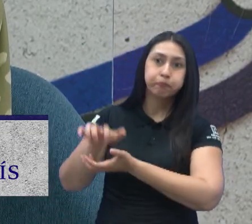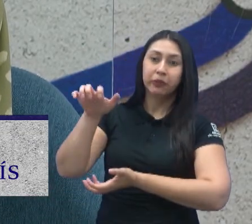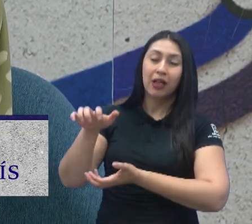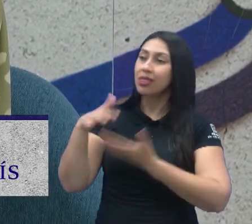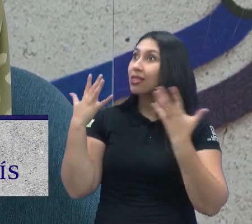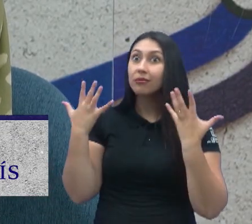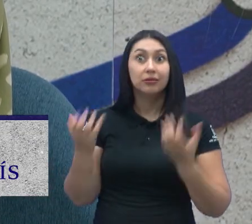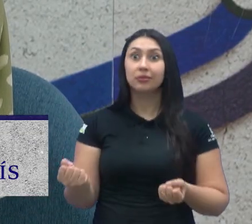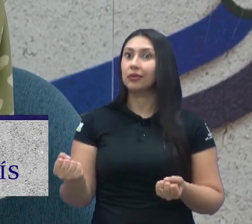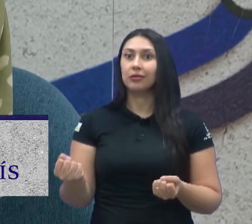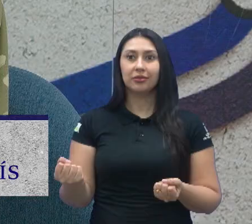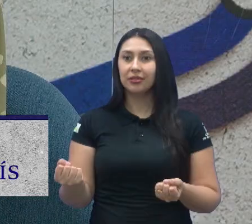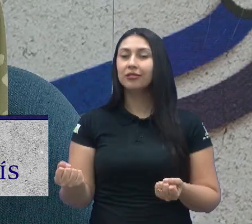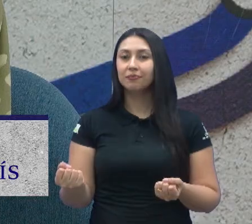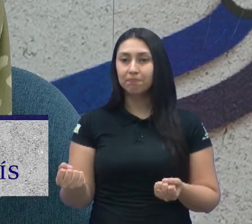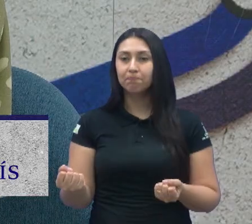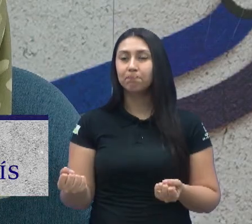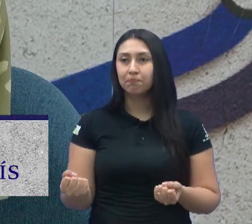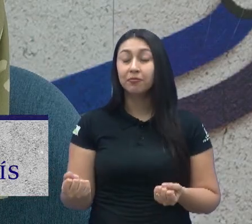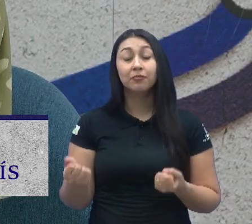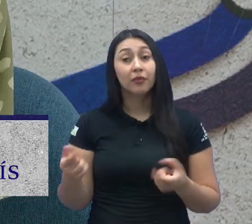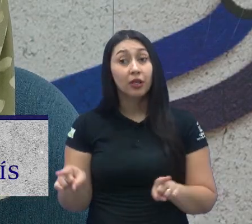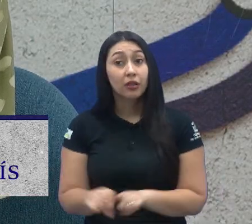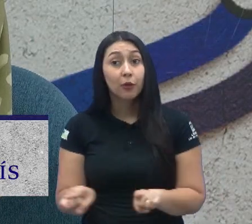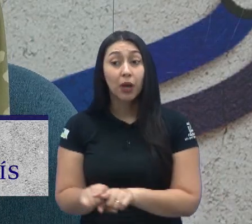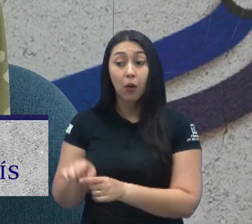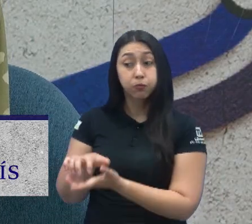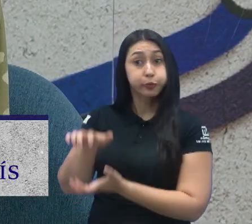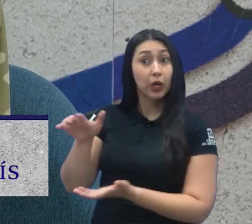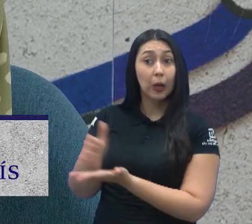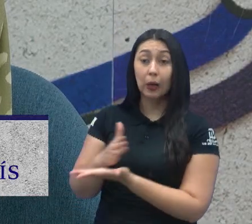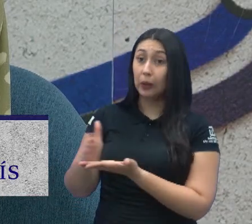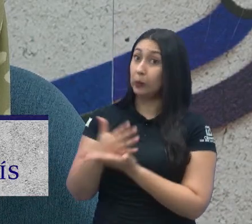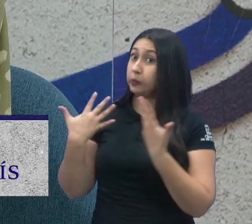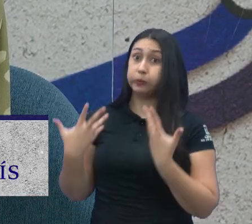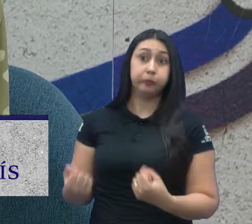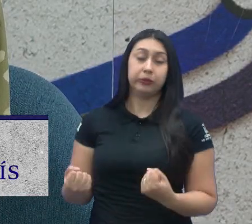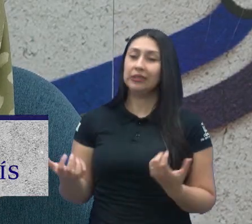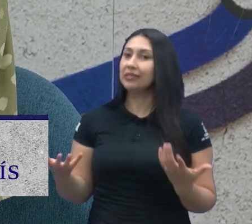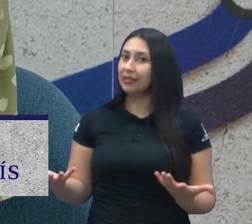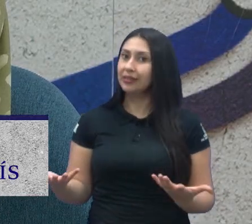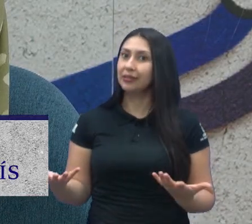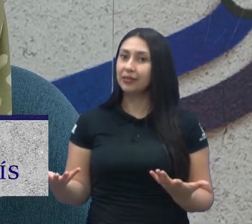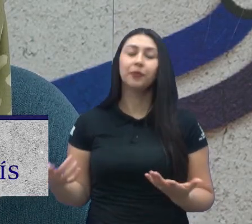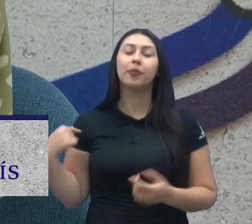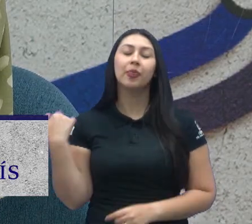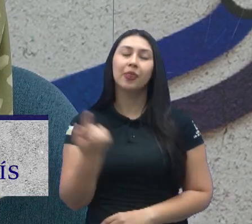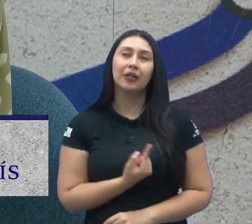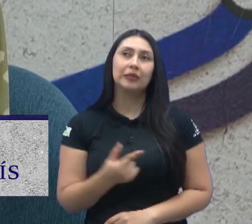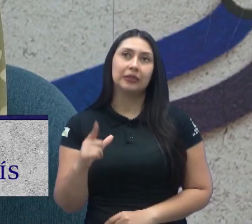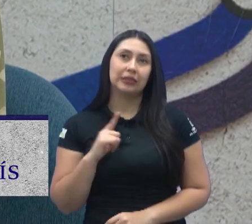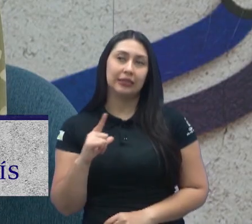aceitar, né, a questão do envelhecimento, os próprios idosos, alguns idosos, né, nós ainda temos também